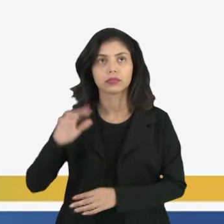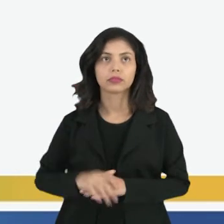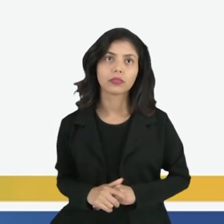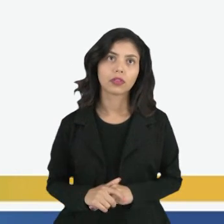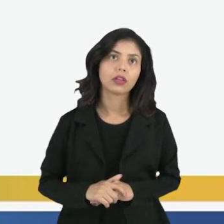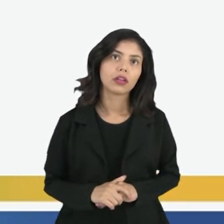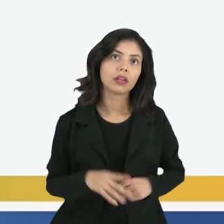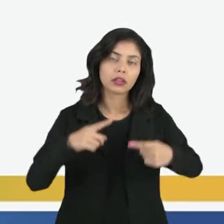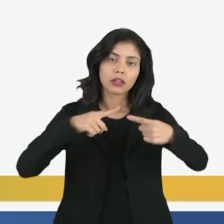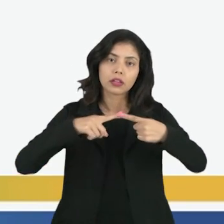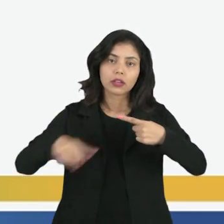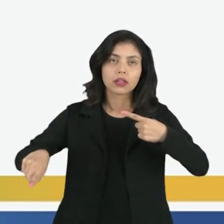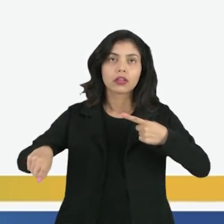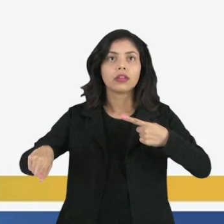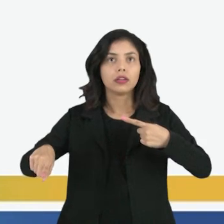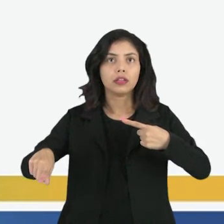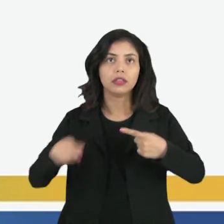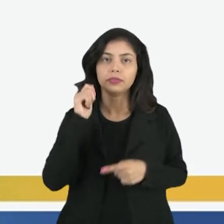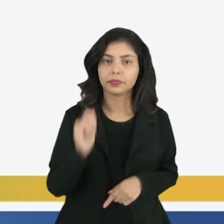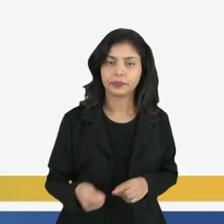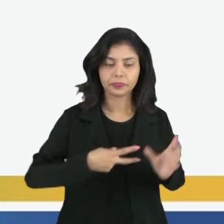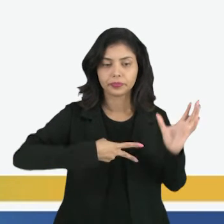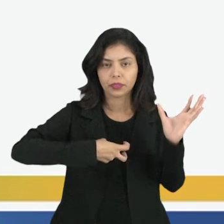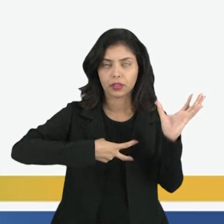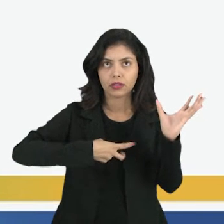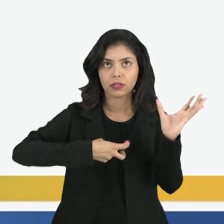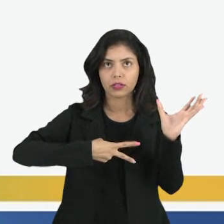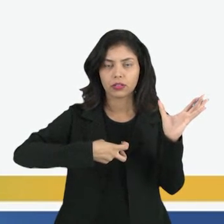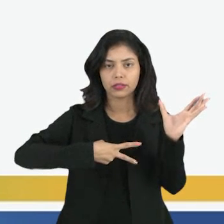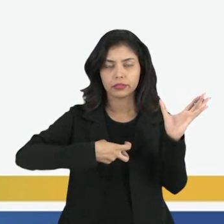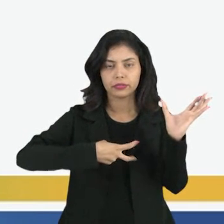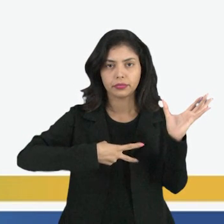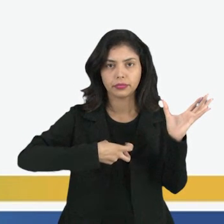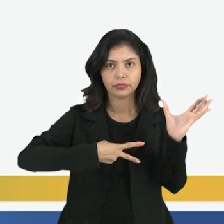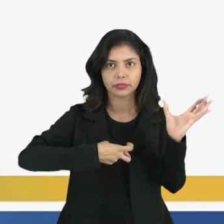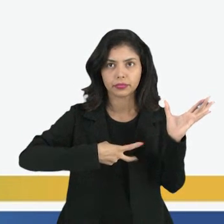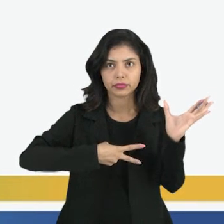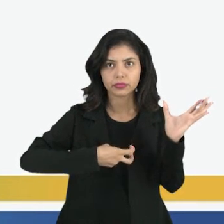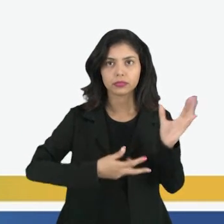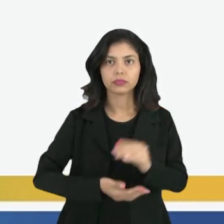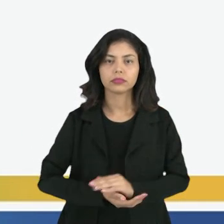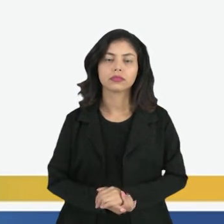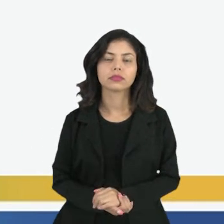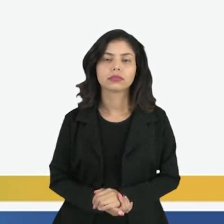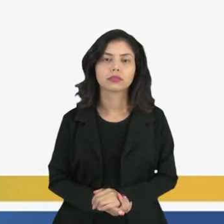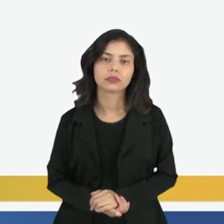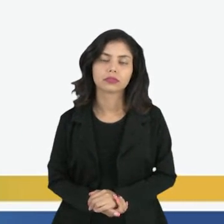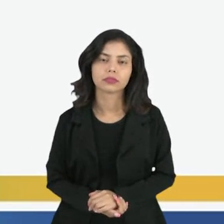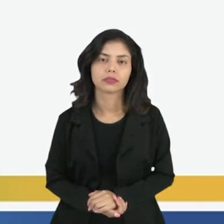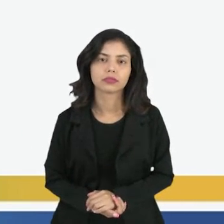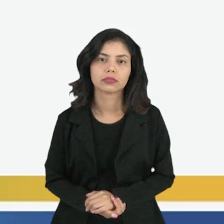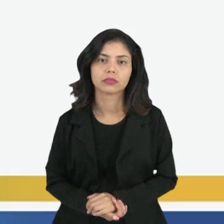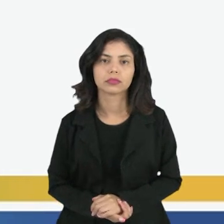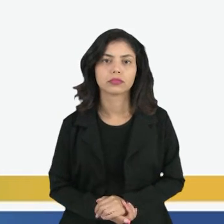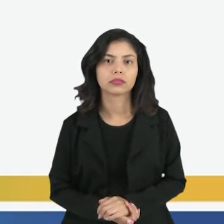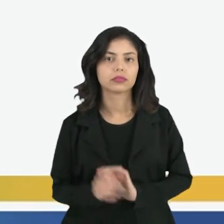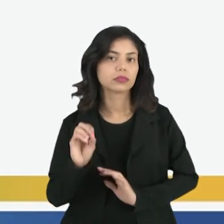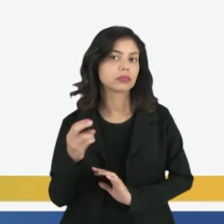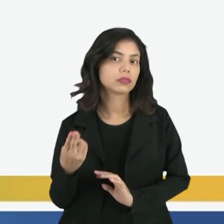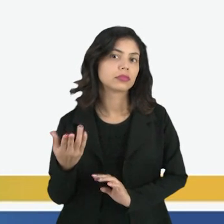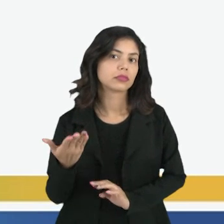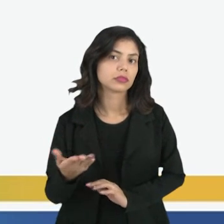consciente, responsável, equilibrada. Mas há essa outra vertente, que é a que está sendo